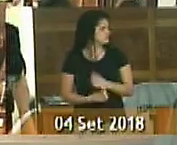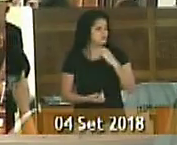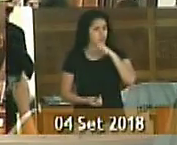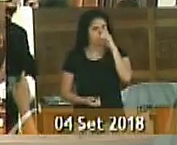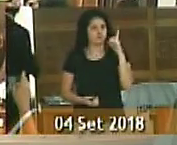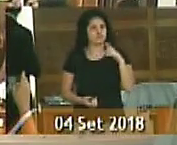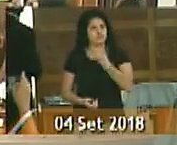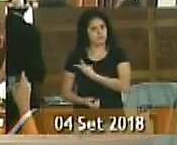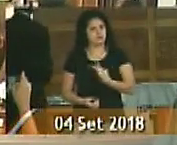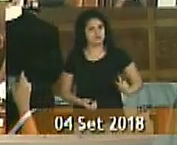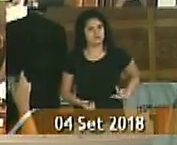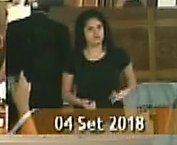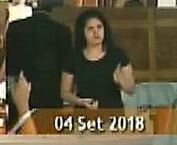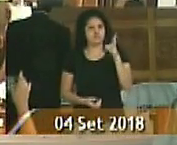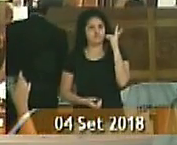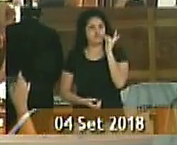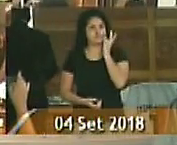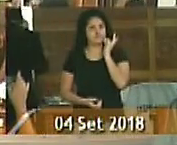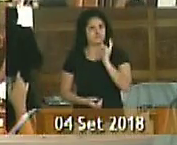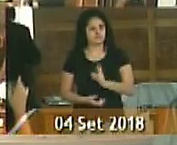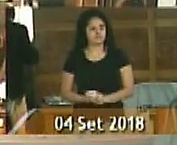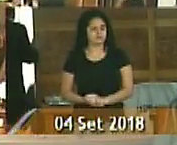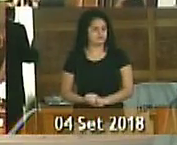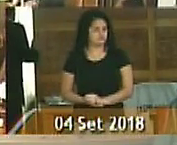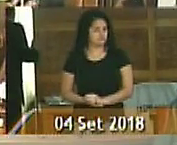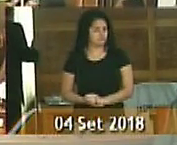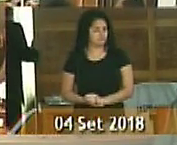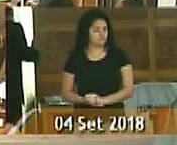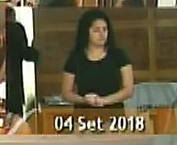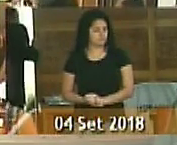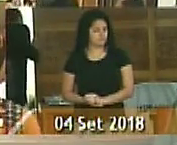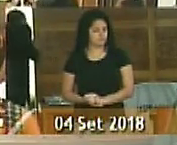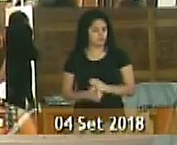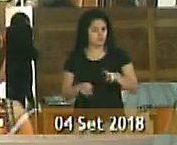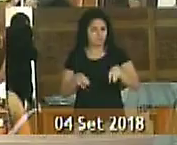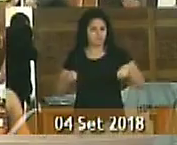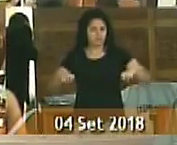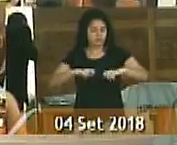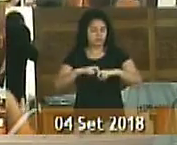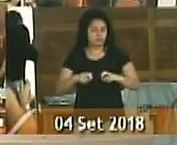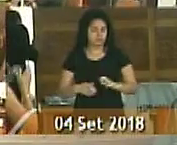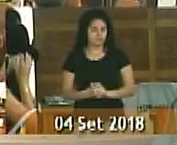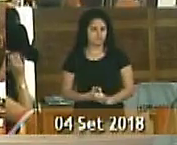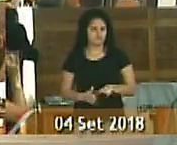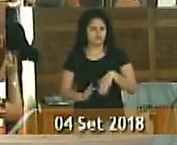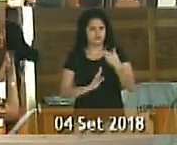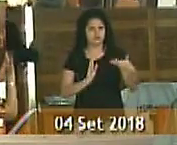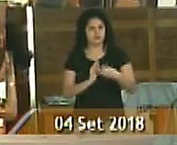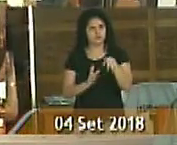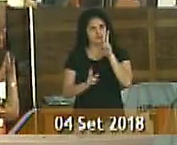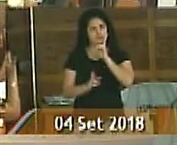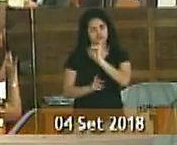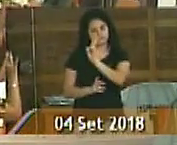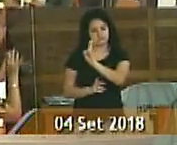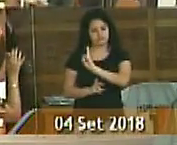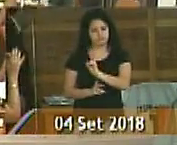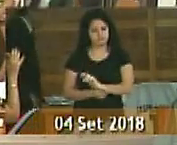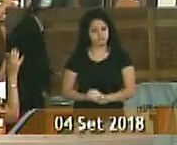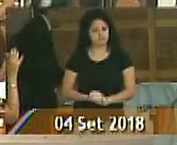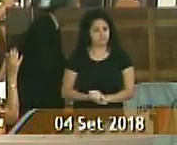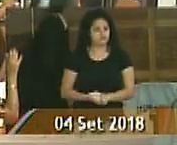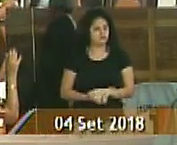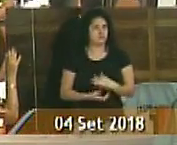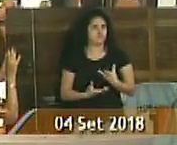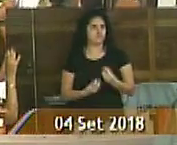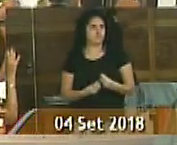Bom dia, senhor presidente, vereadores, vereadora, plenário, a todos que nos assistem. É com